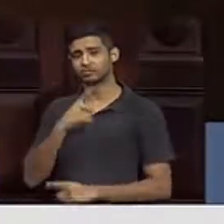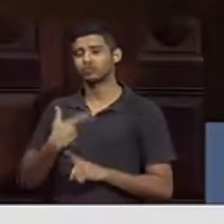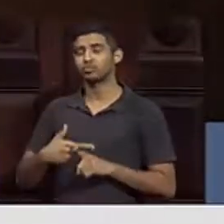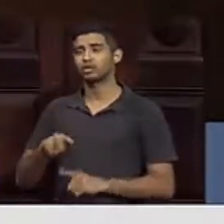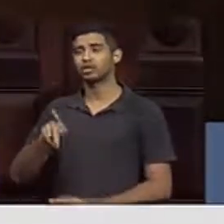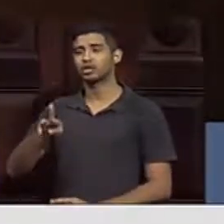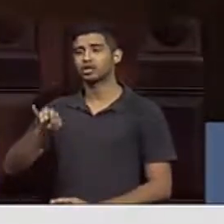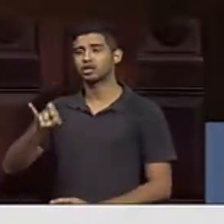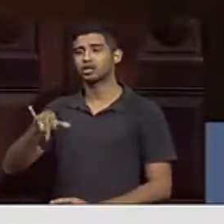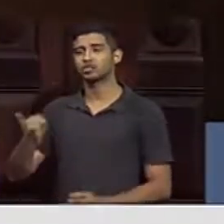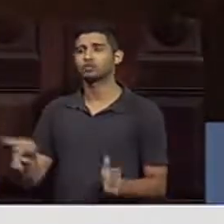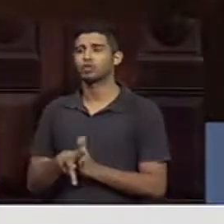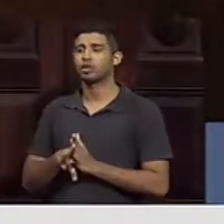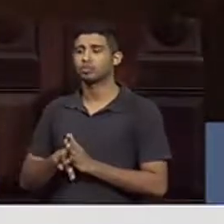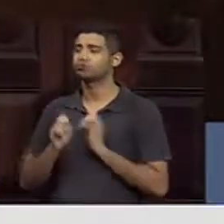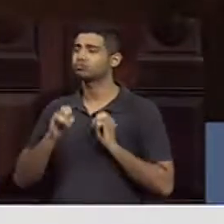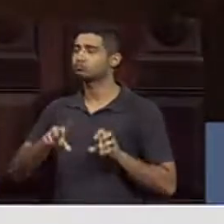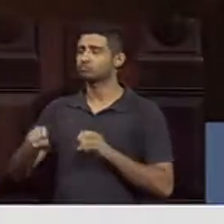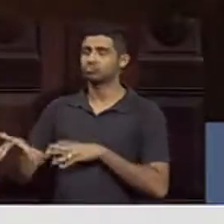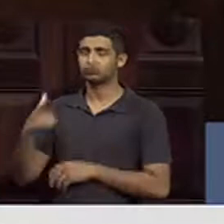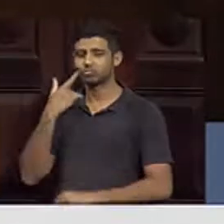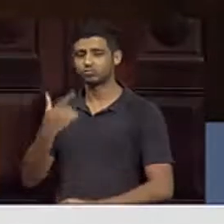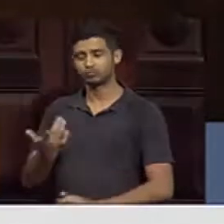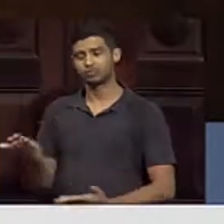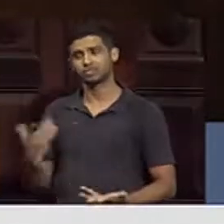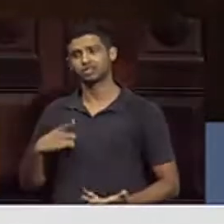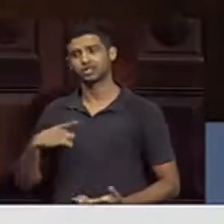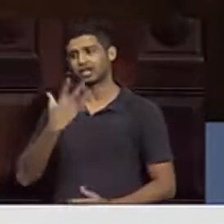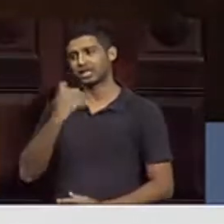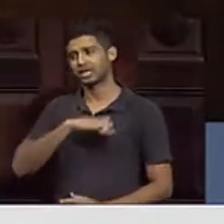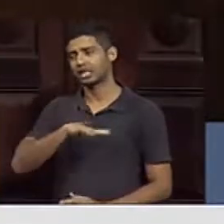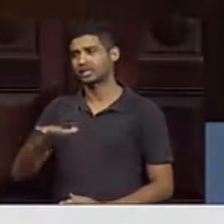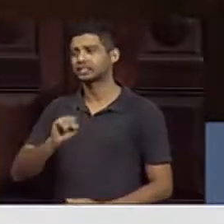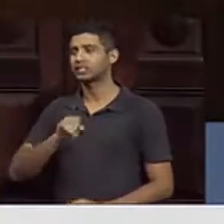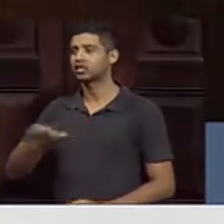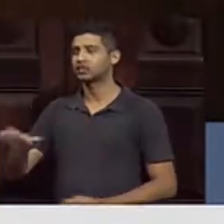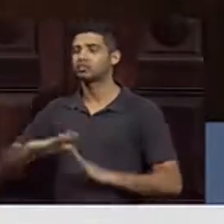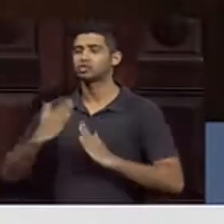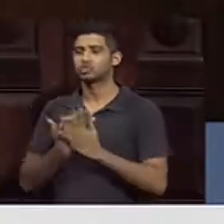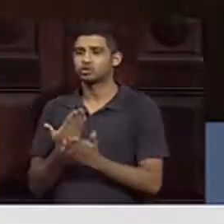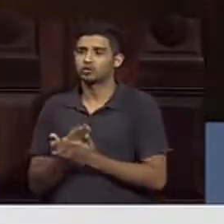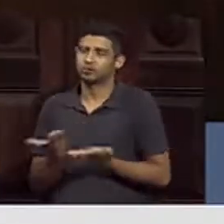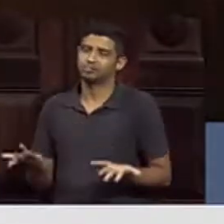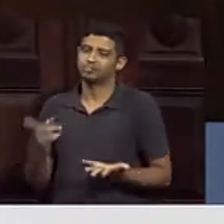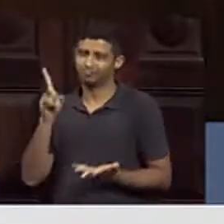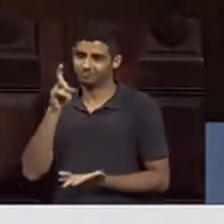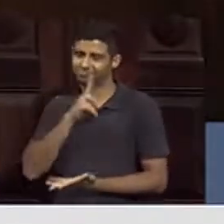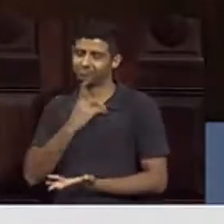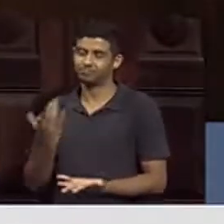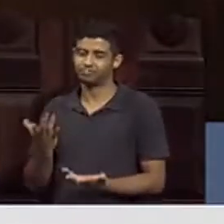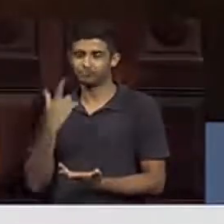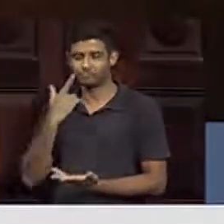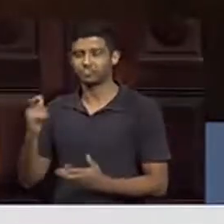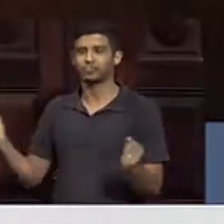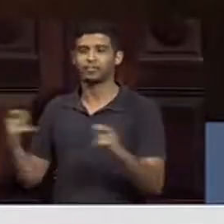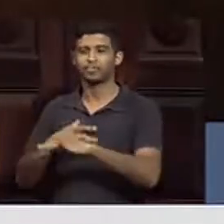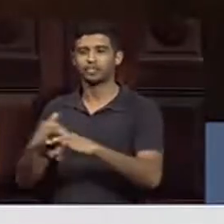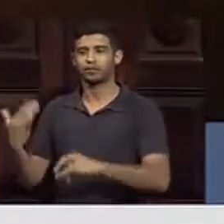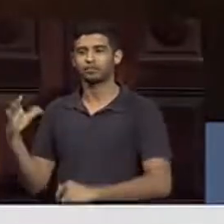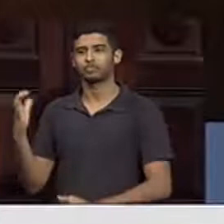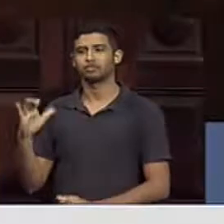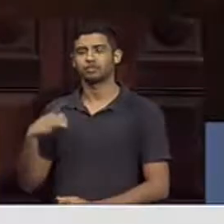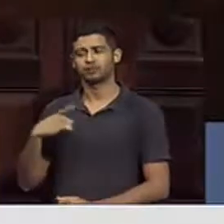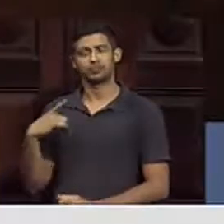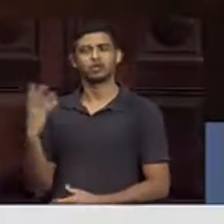educação e para lá levaram as suas crianças. É justamente esse o ponto que a gente lamenta. Niterói tem educação inclusiva muito